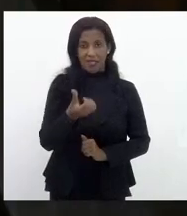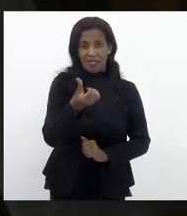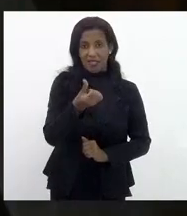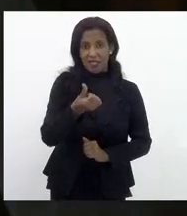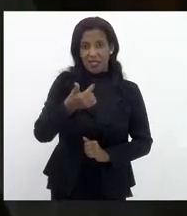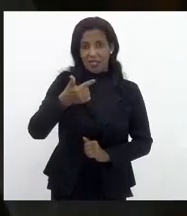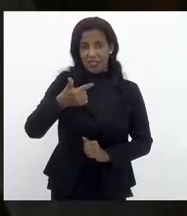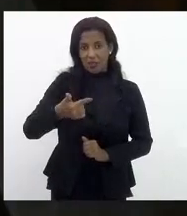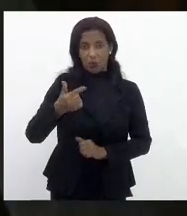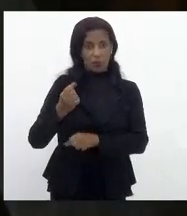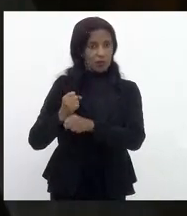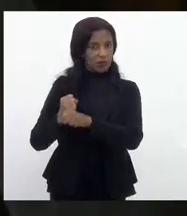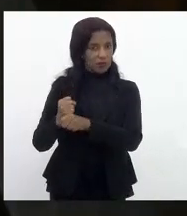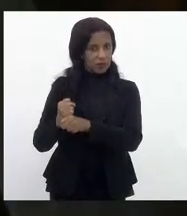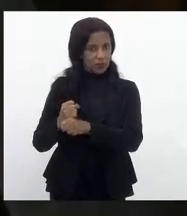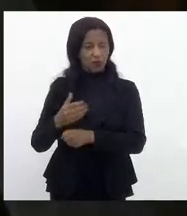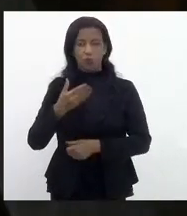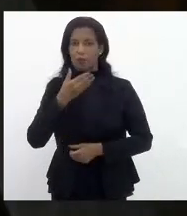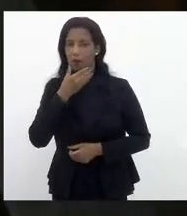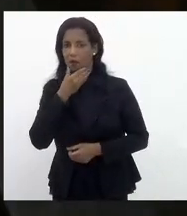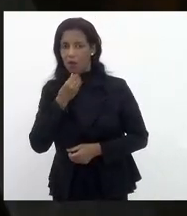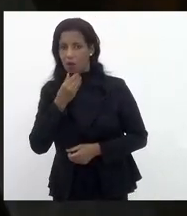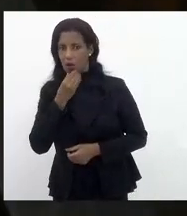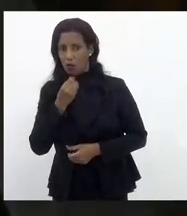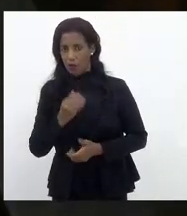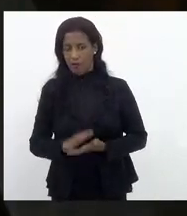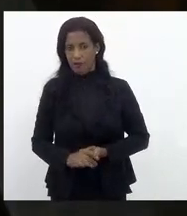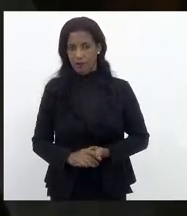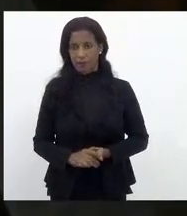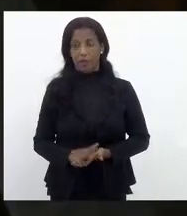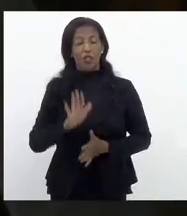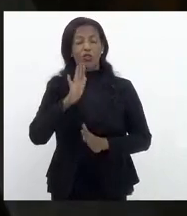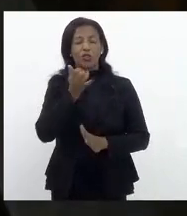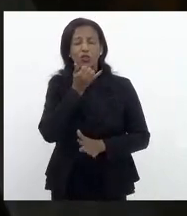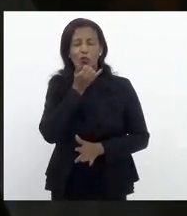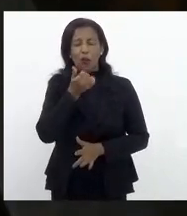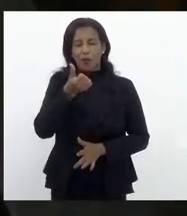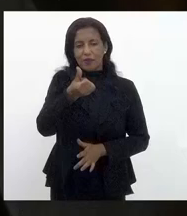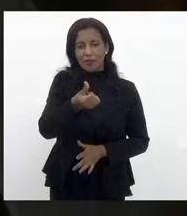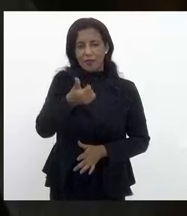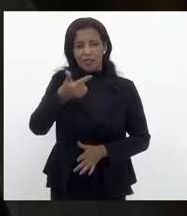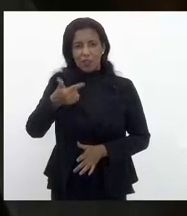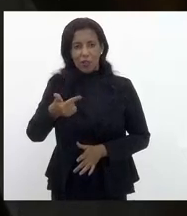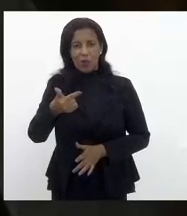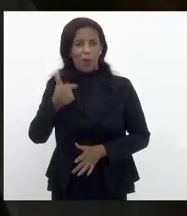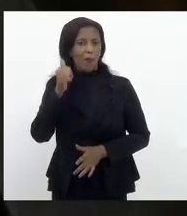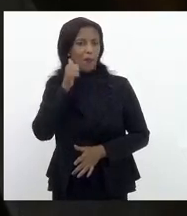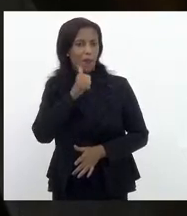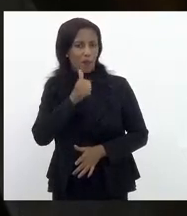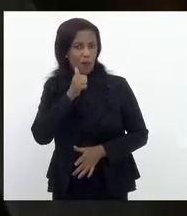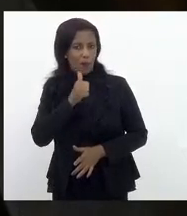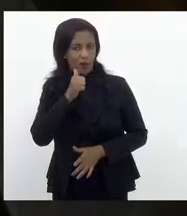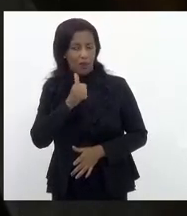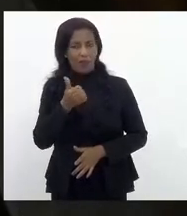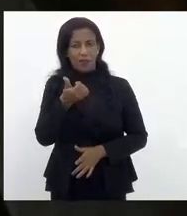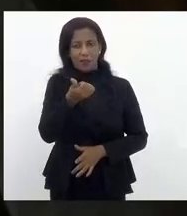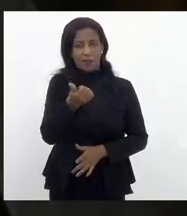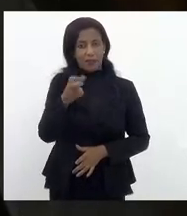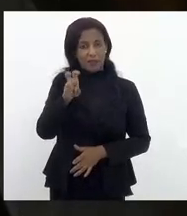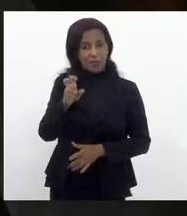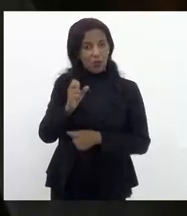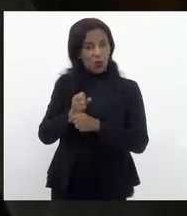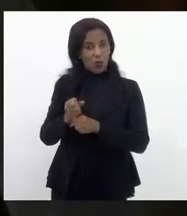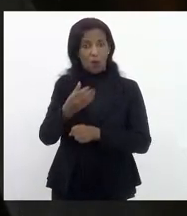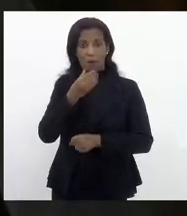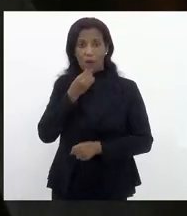62 anos para homem 62 anos para mulher e 65 anos para